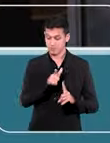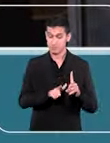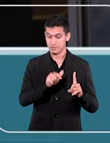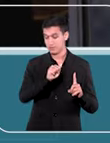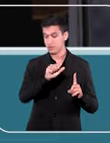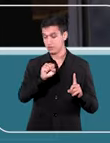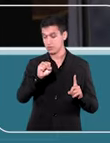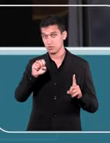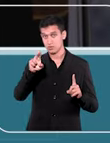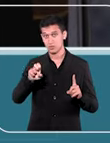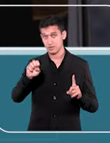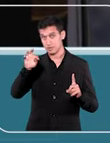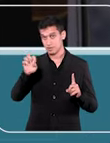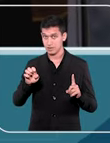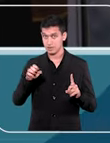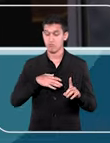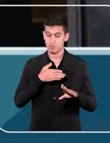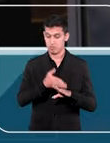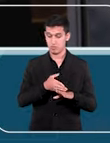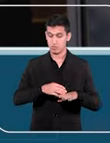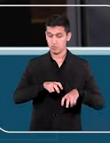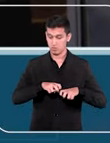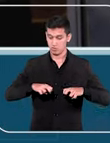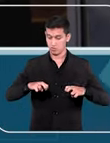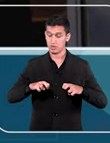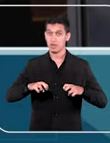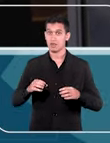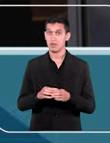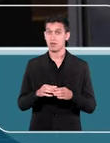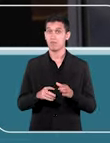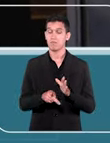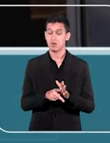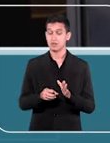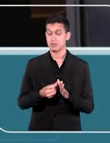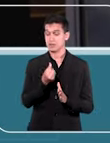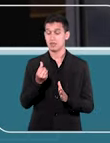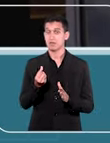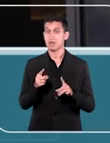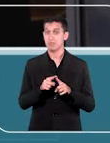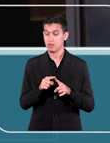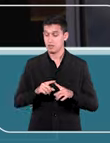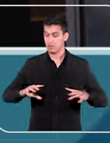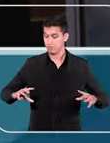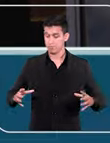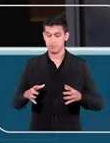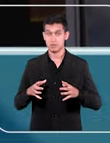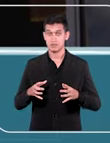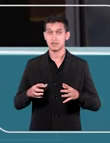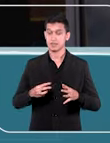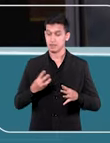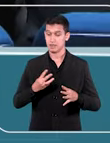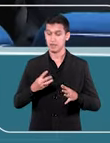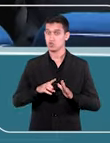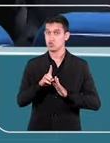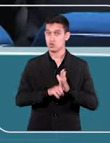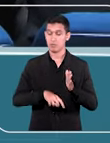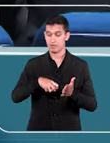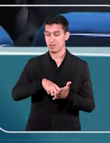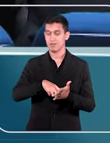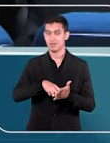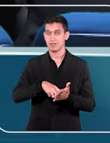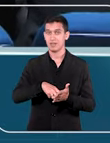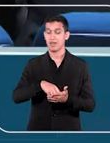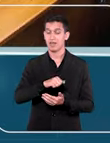A Suzete Magalhães ingressou na Corte como integrante da 6ª Turma e da 3ª Seção de Direito Penal.